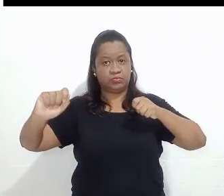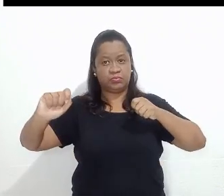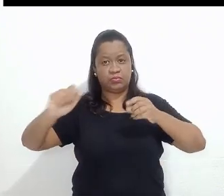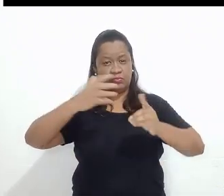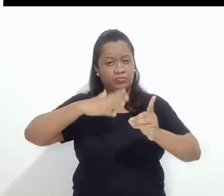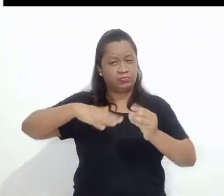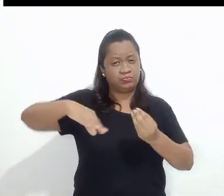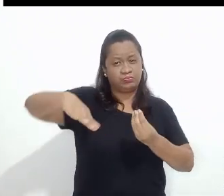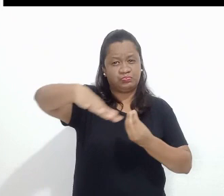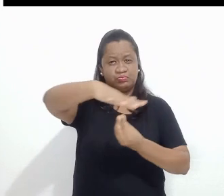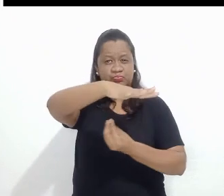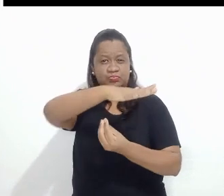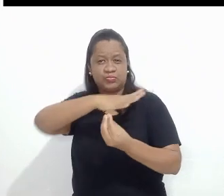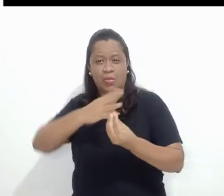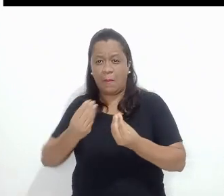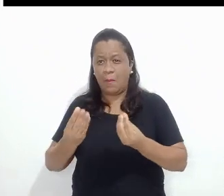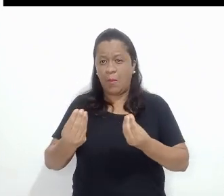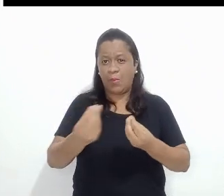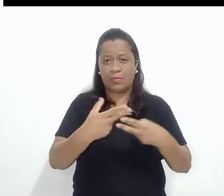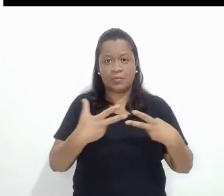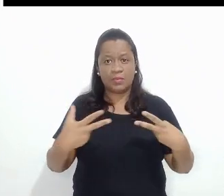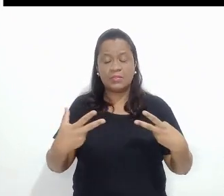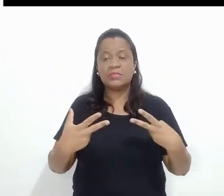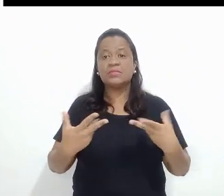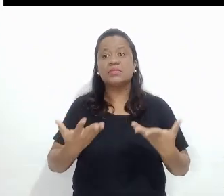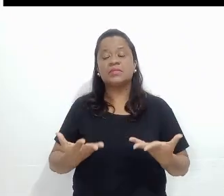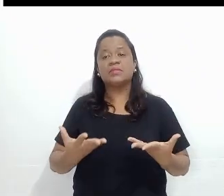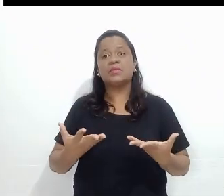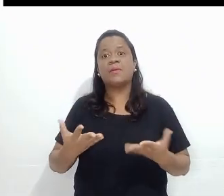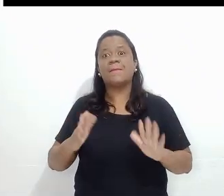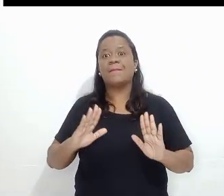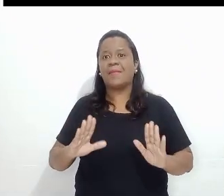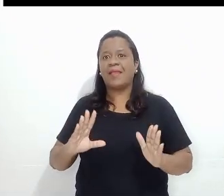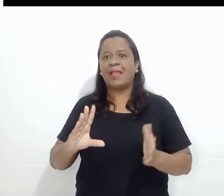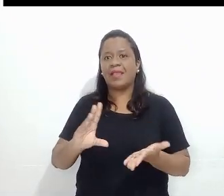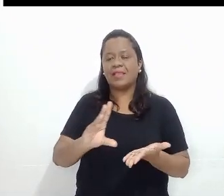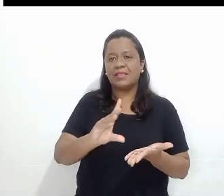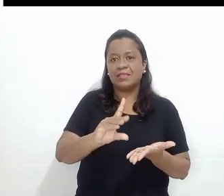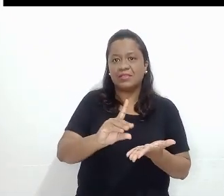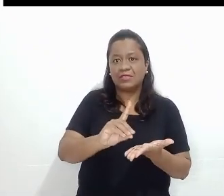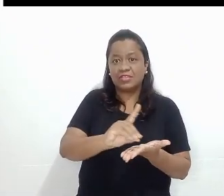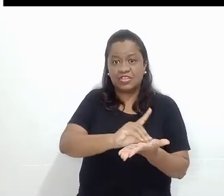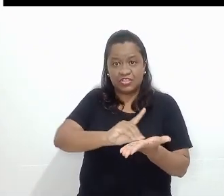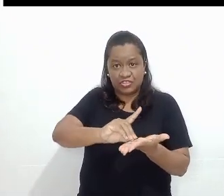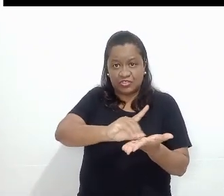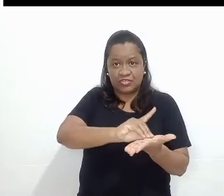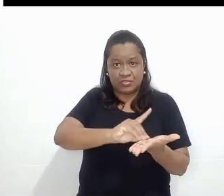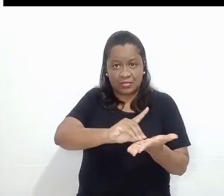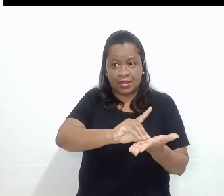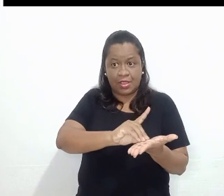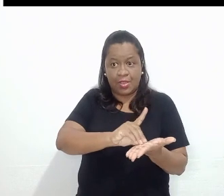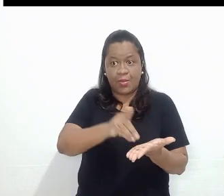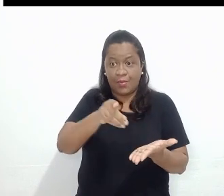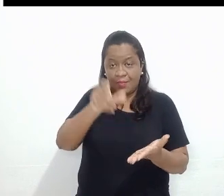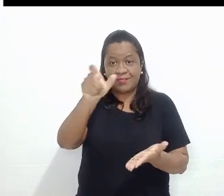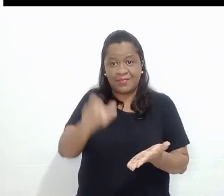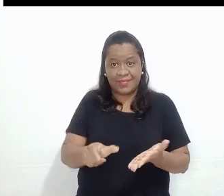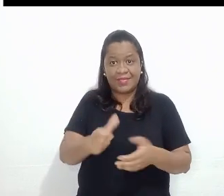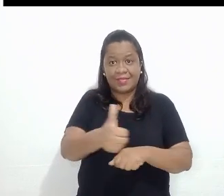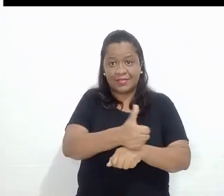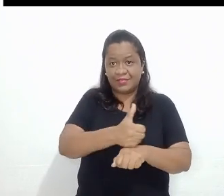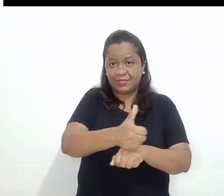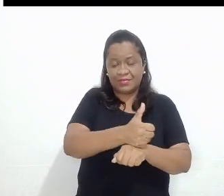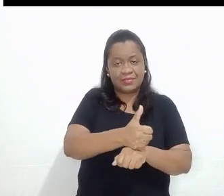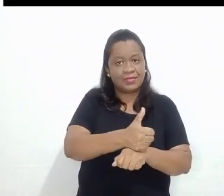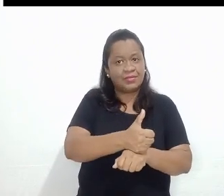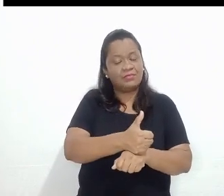coisa para ser operado. Agora, no digital, essa função do foquista tende a desaparecer. Tá?